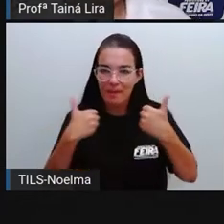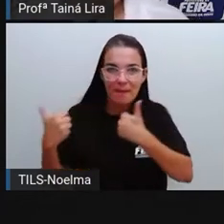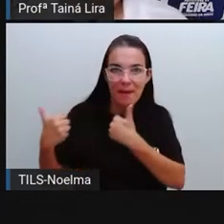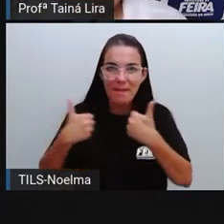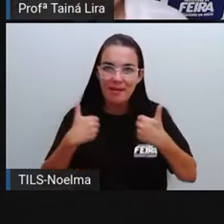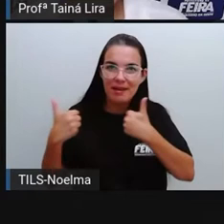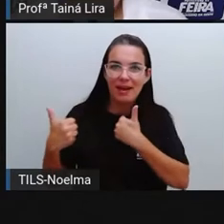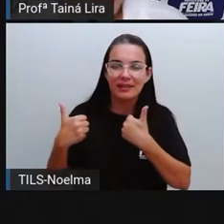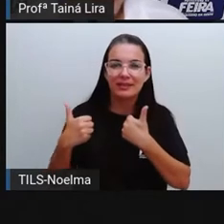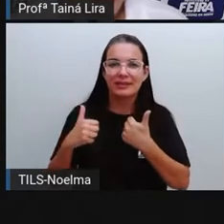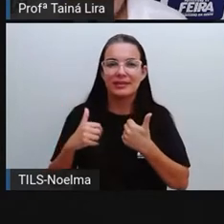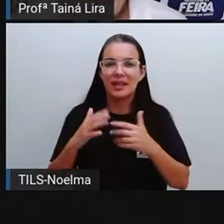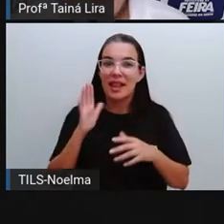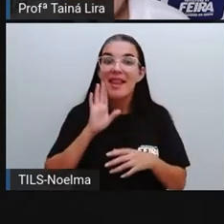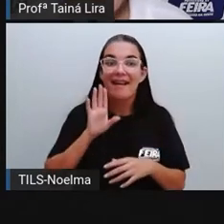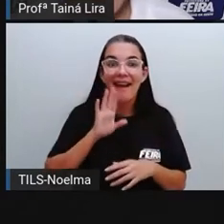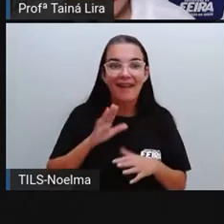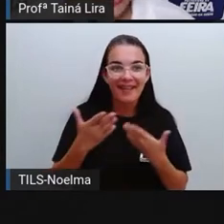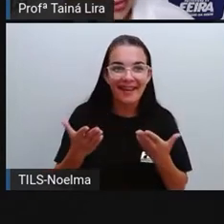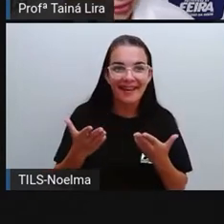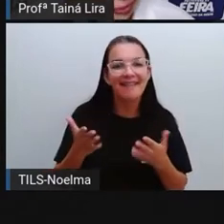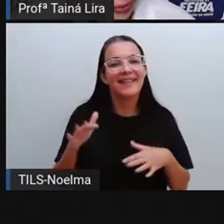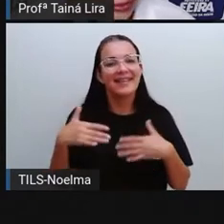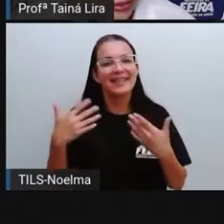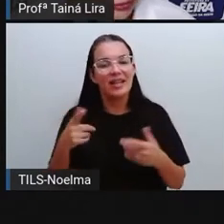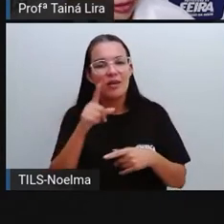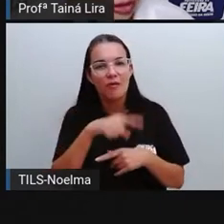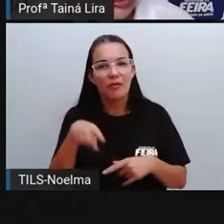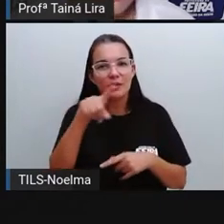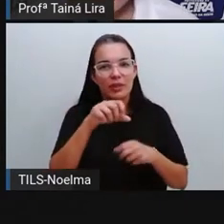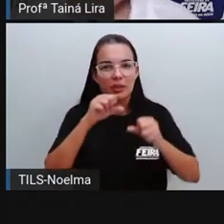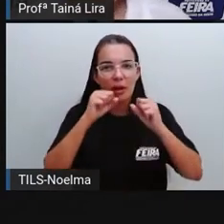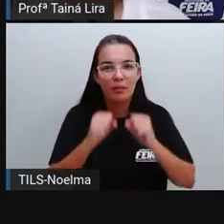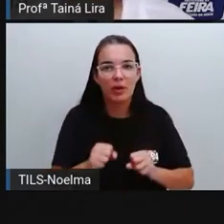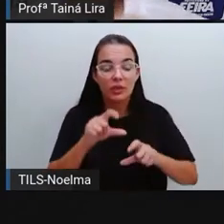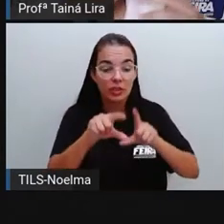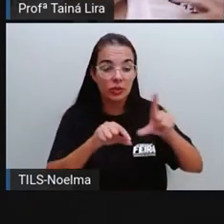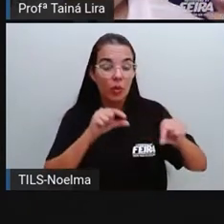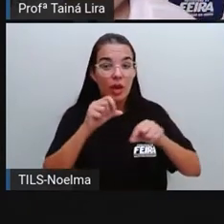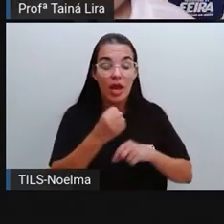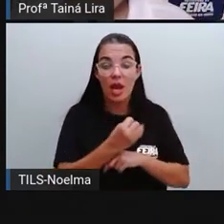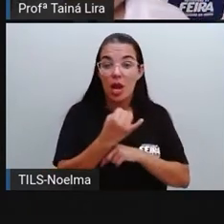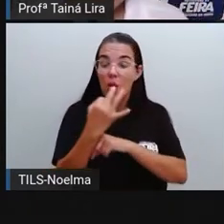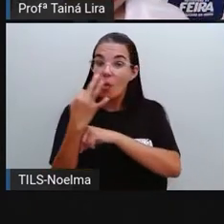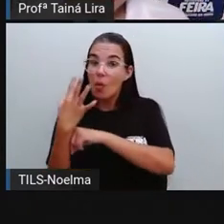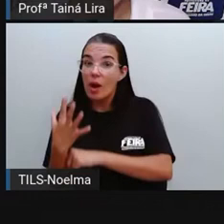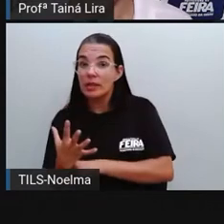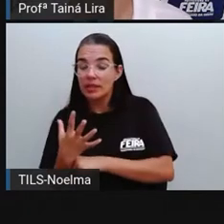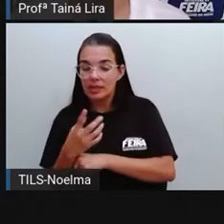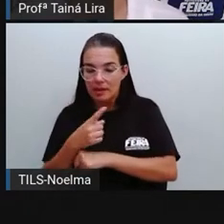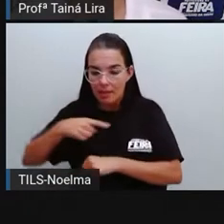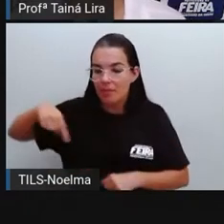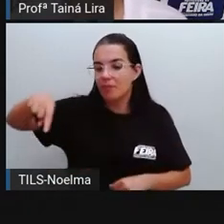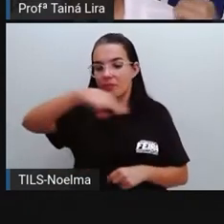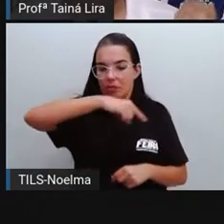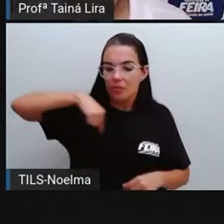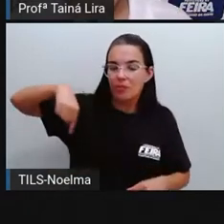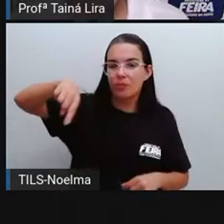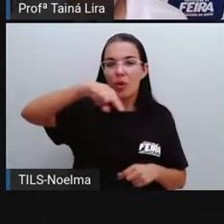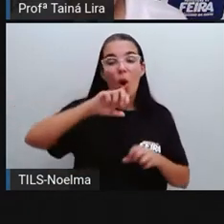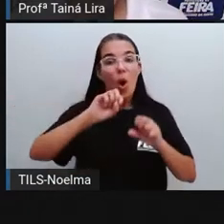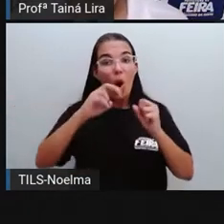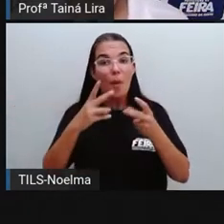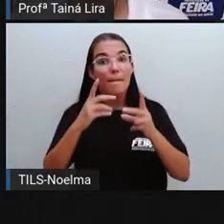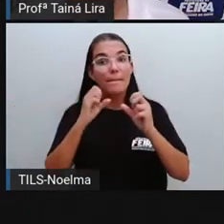brincado de jogo da batalha? É bem legal, né? É, vocês podem definir quantas rodadas vocês vão fazer, ou podem fazer até